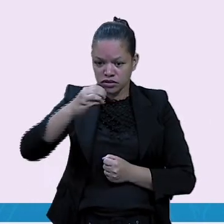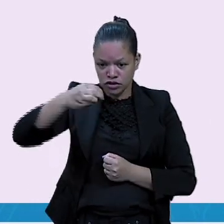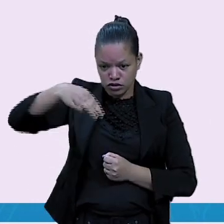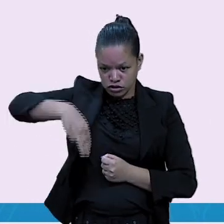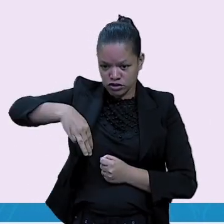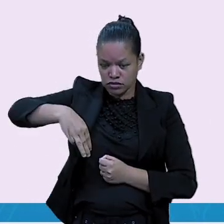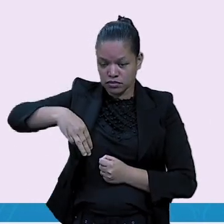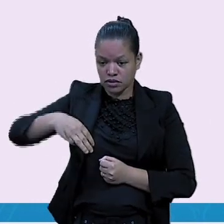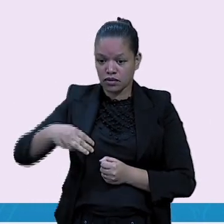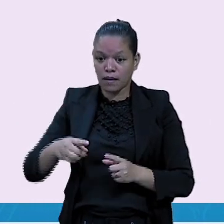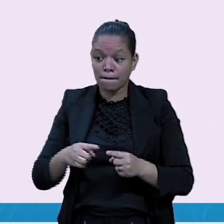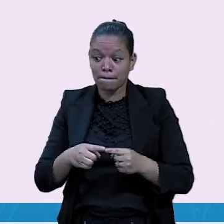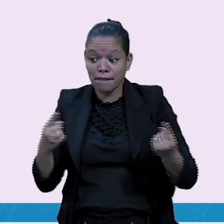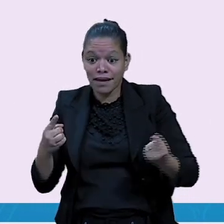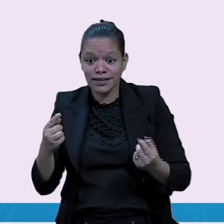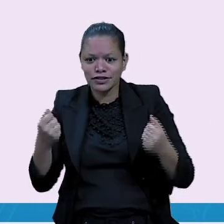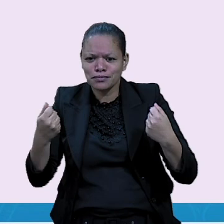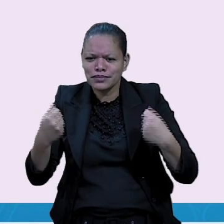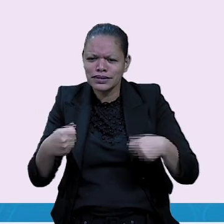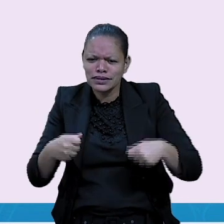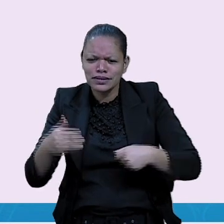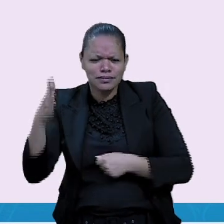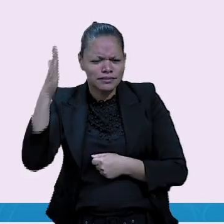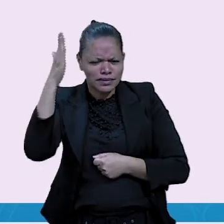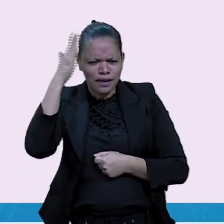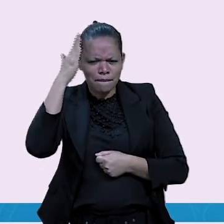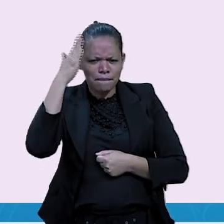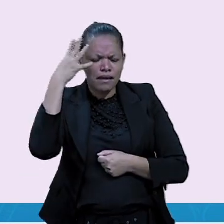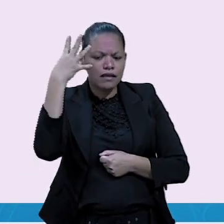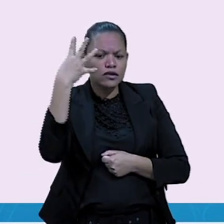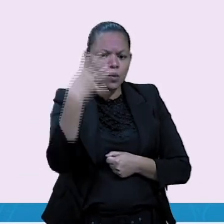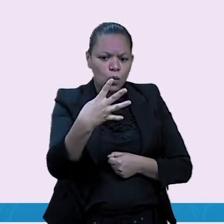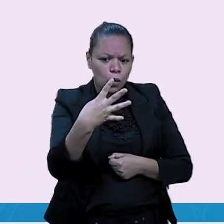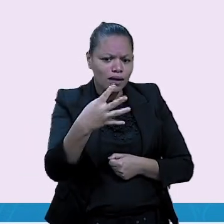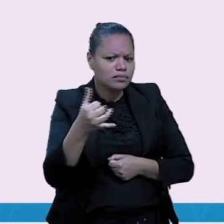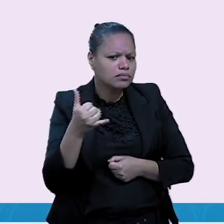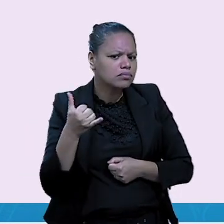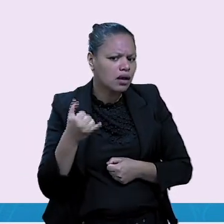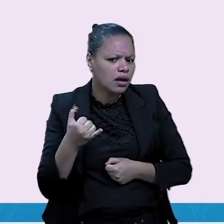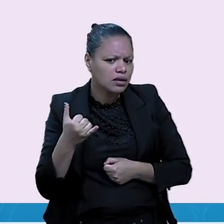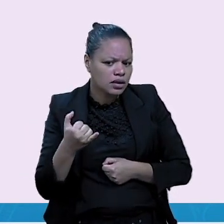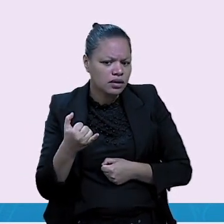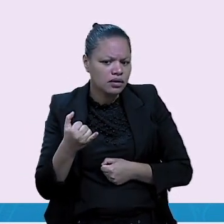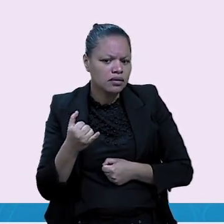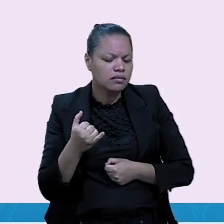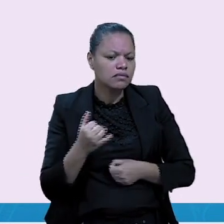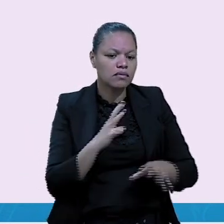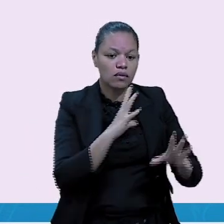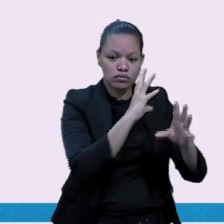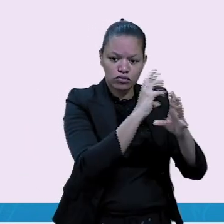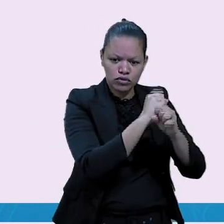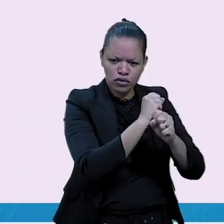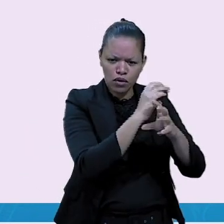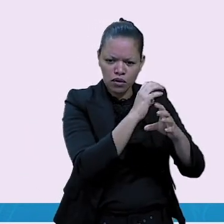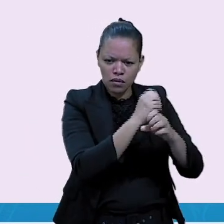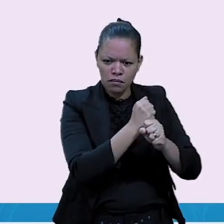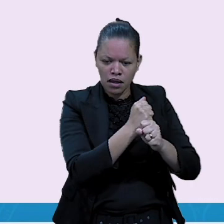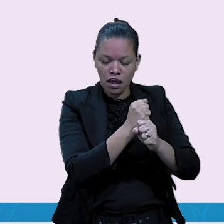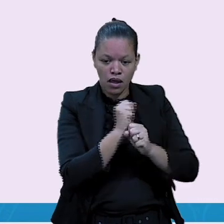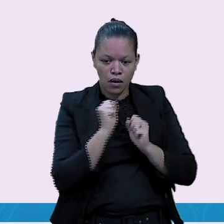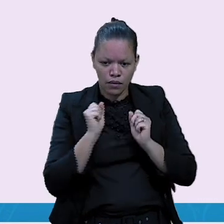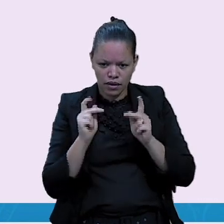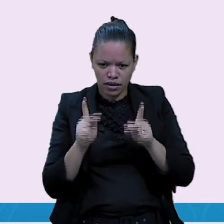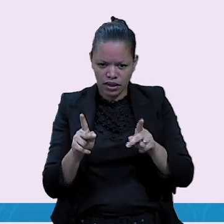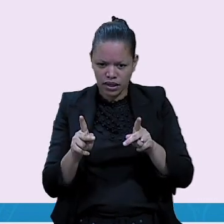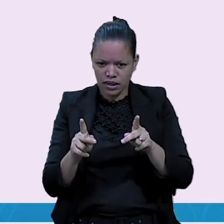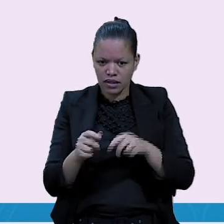vezes. 15 mais 15. Vamos somar primeiro aqui. 5 mais 5.